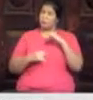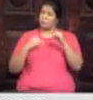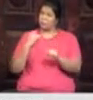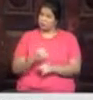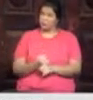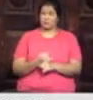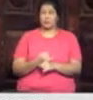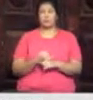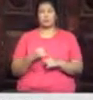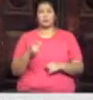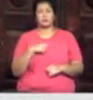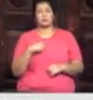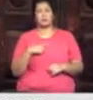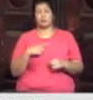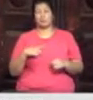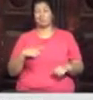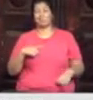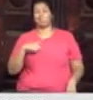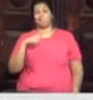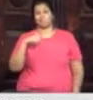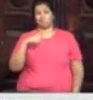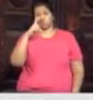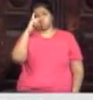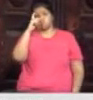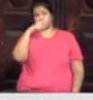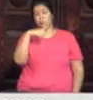na audiência, mencionou as dificuldades graves que eles